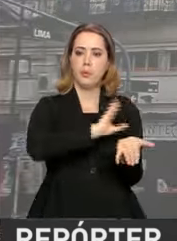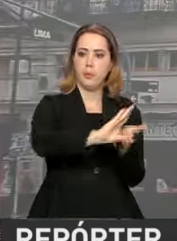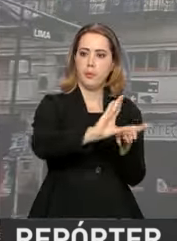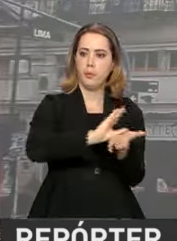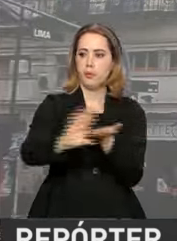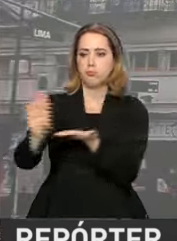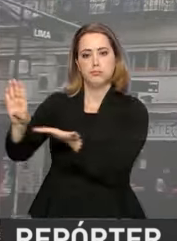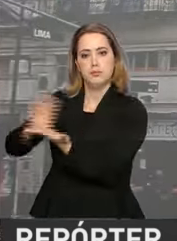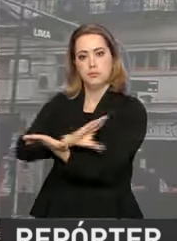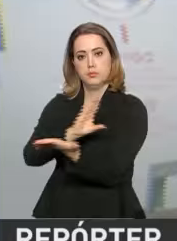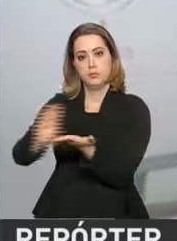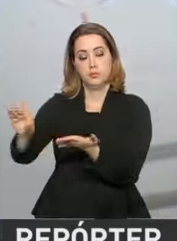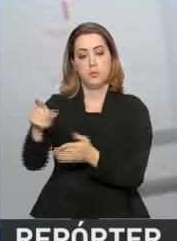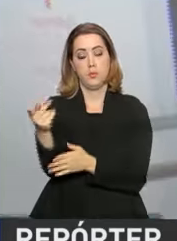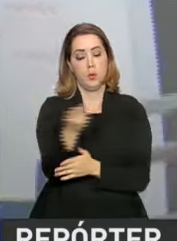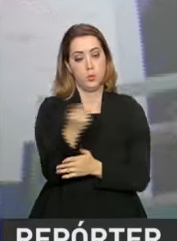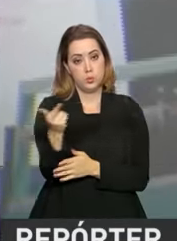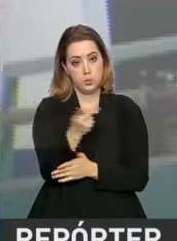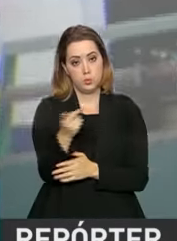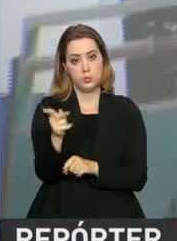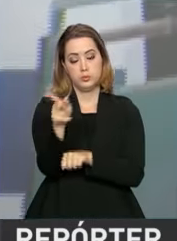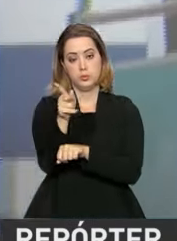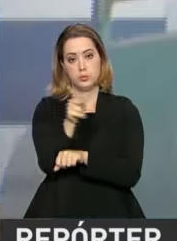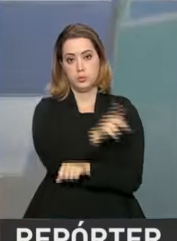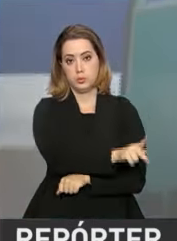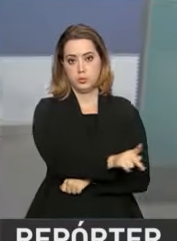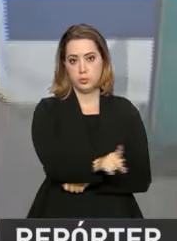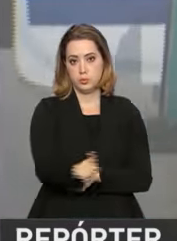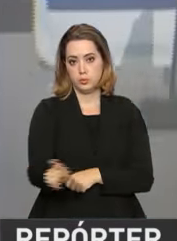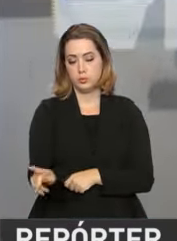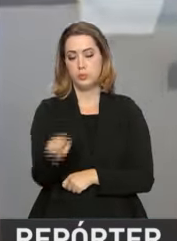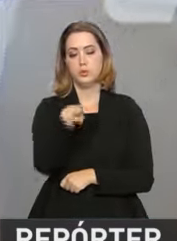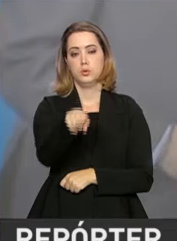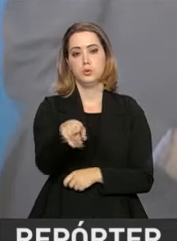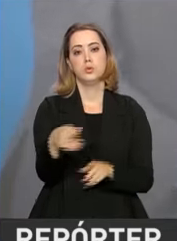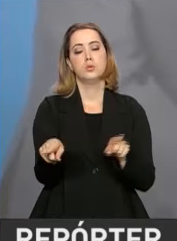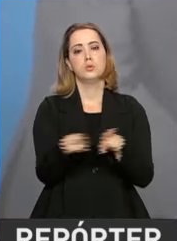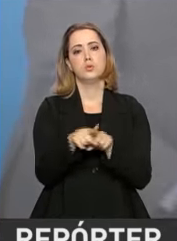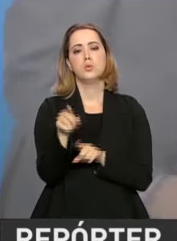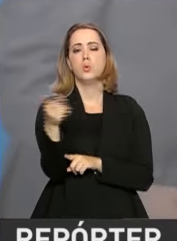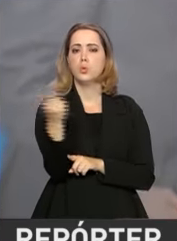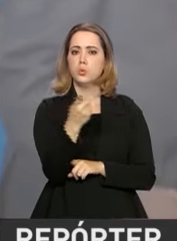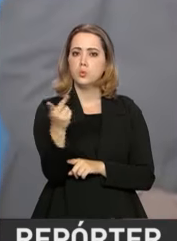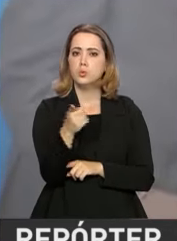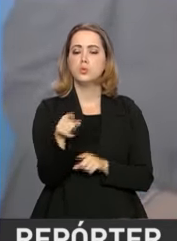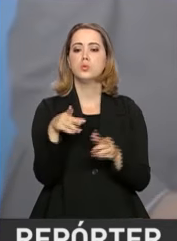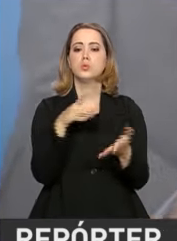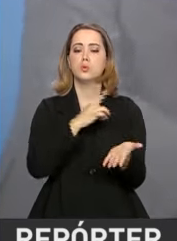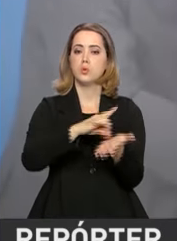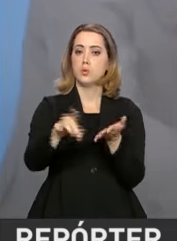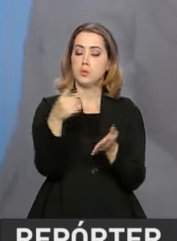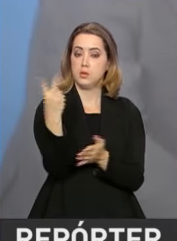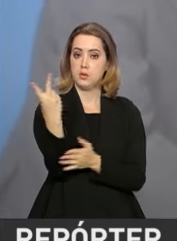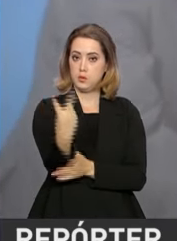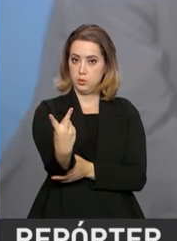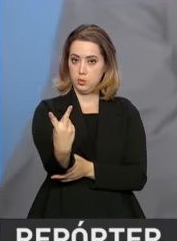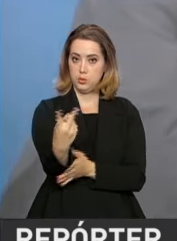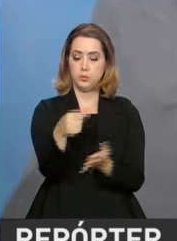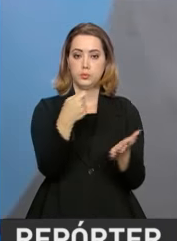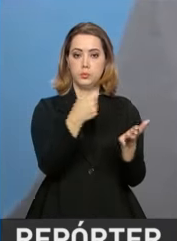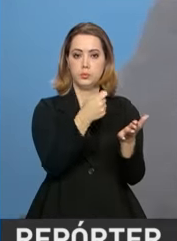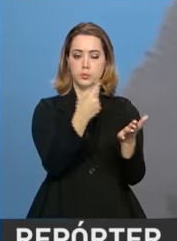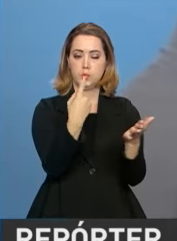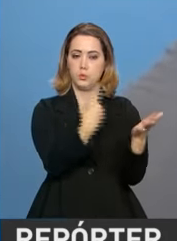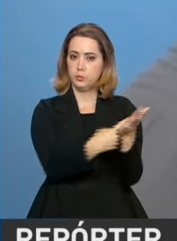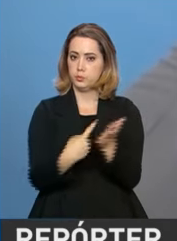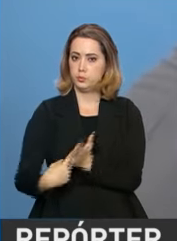Maurício Macri e Michel Temer, na primeira visita de Temer ao país vizinho. Os presidentes assinaram dois acordos para facilitar o